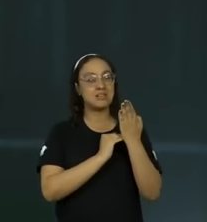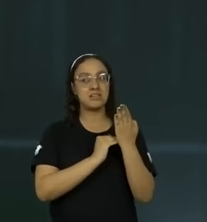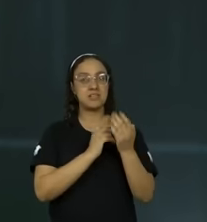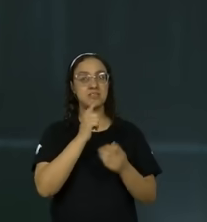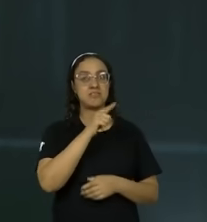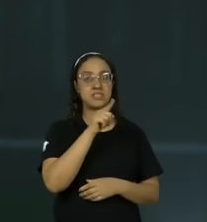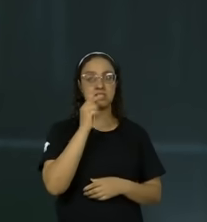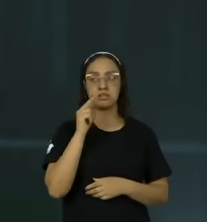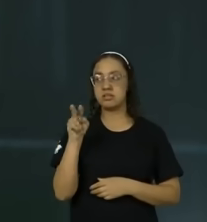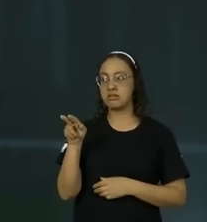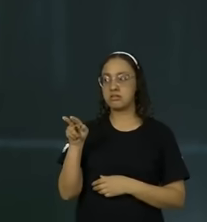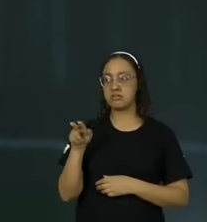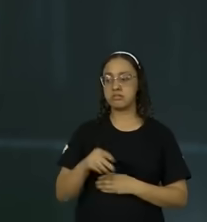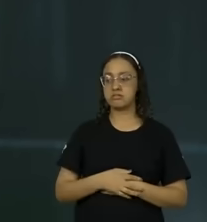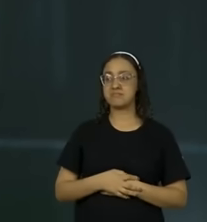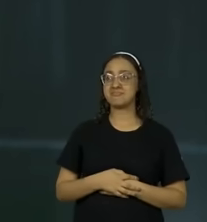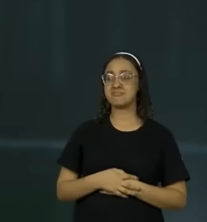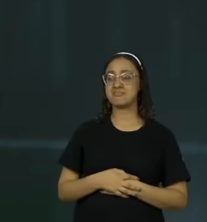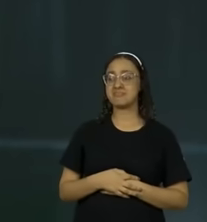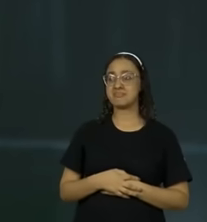mim? Sim ou não?